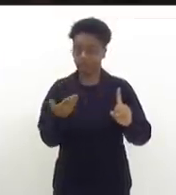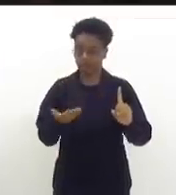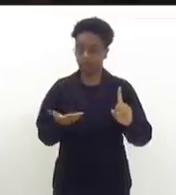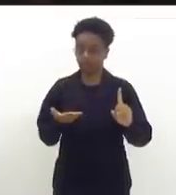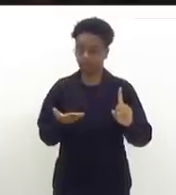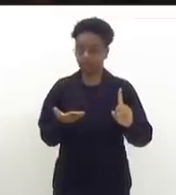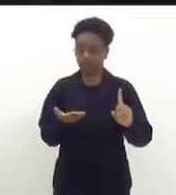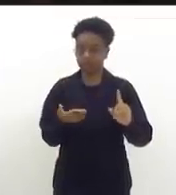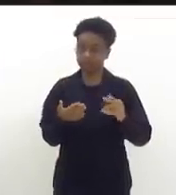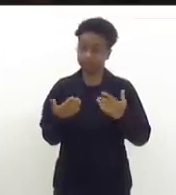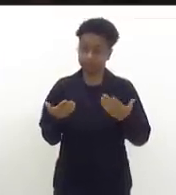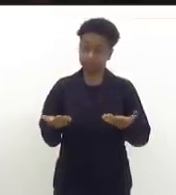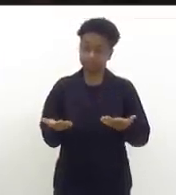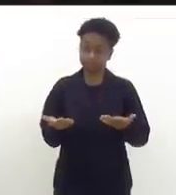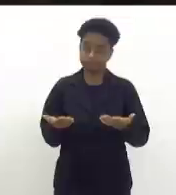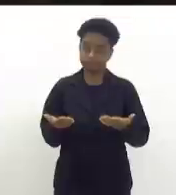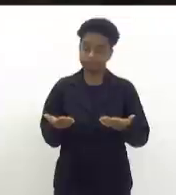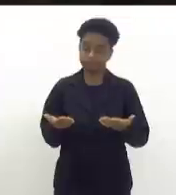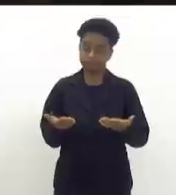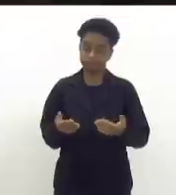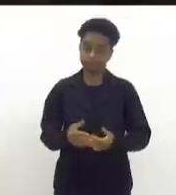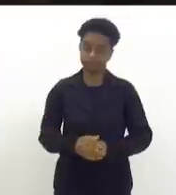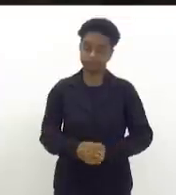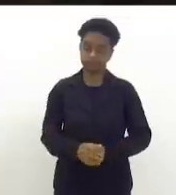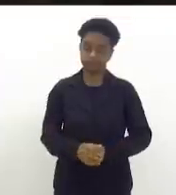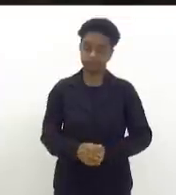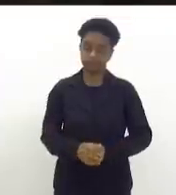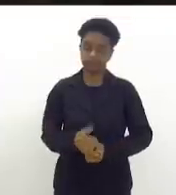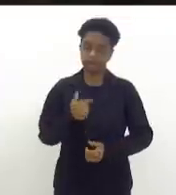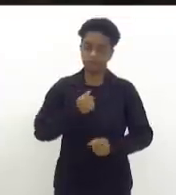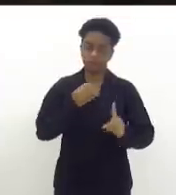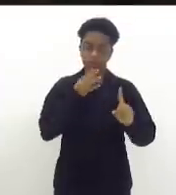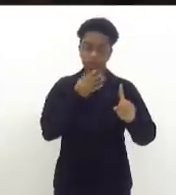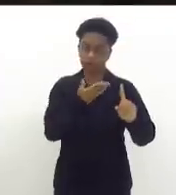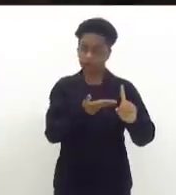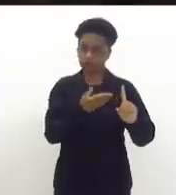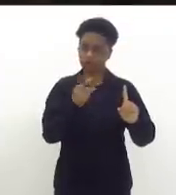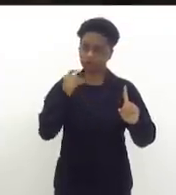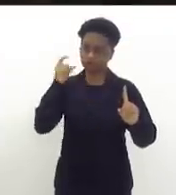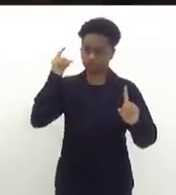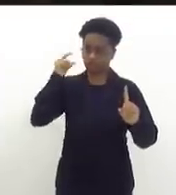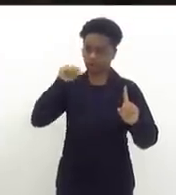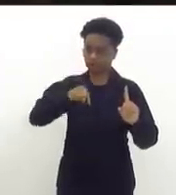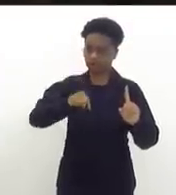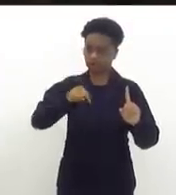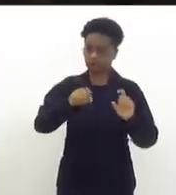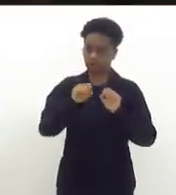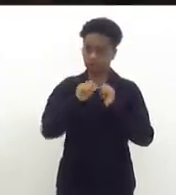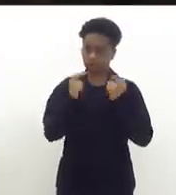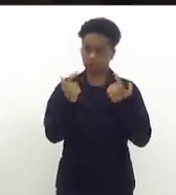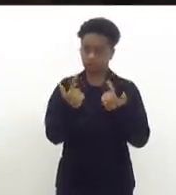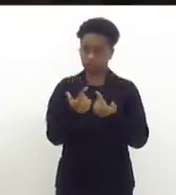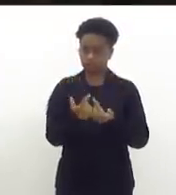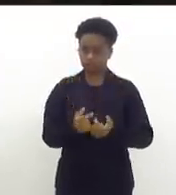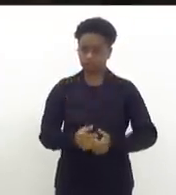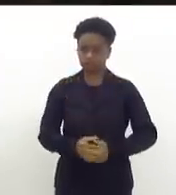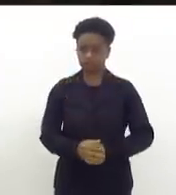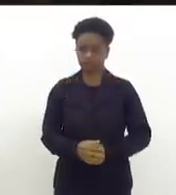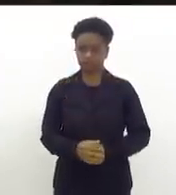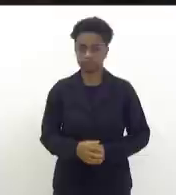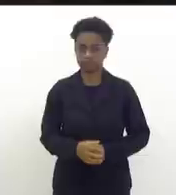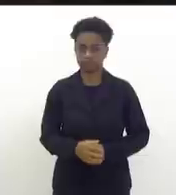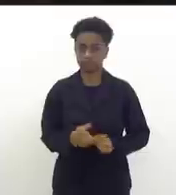e diga-se de passagem desde que lhe conheço aqui no Parlamento vossa excelência